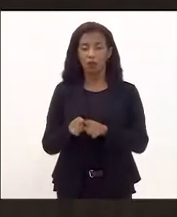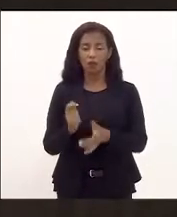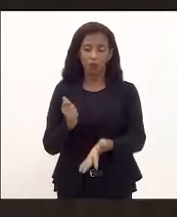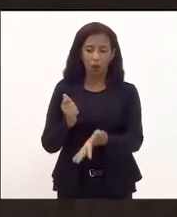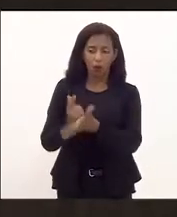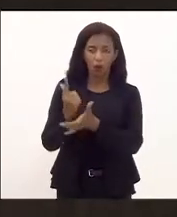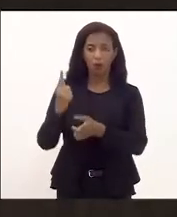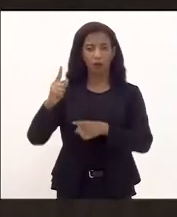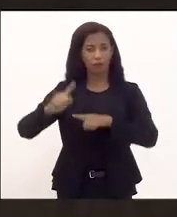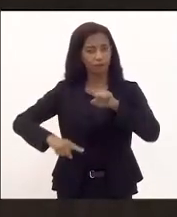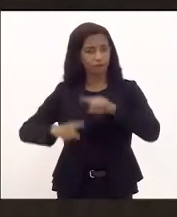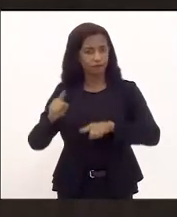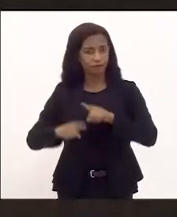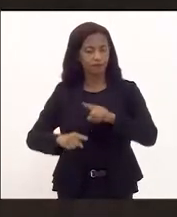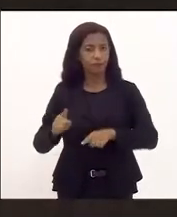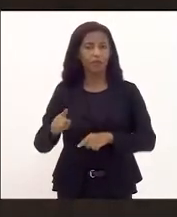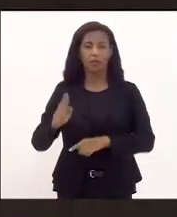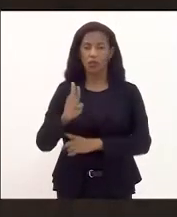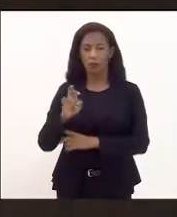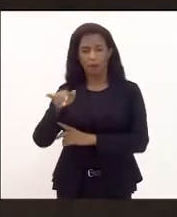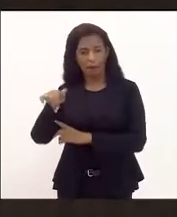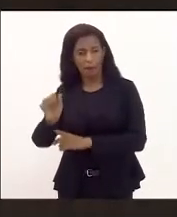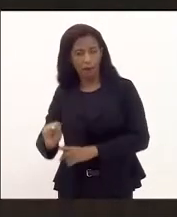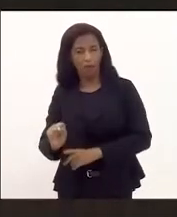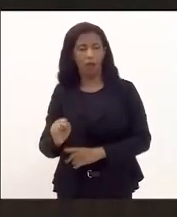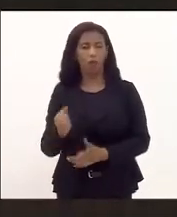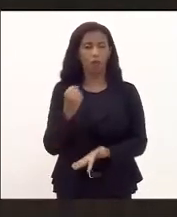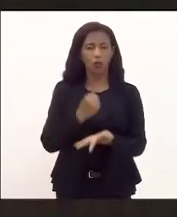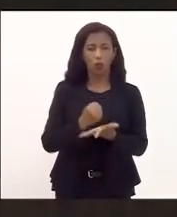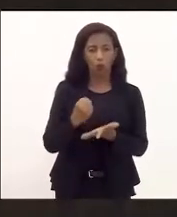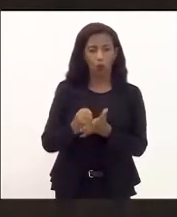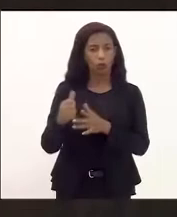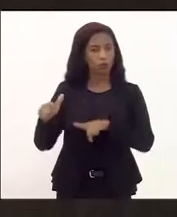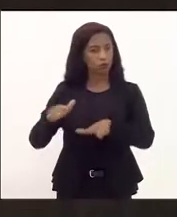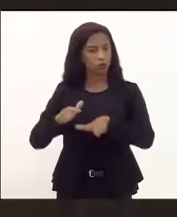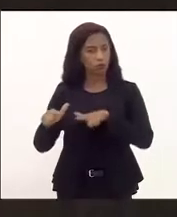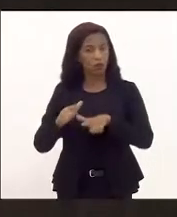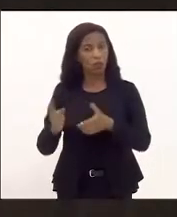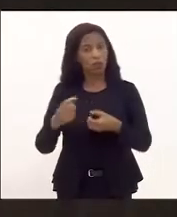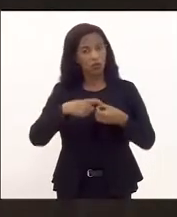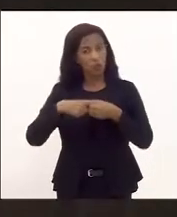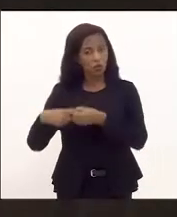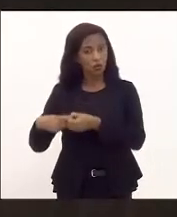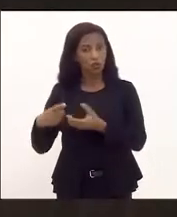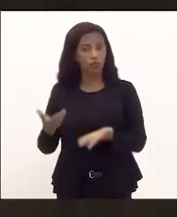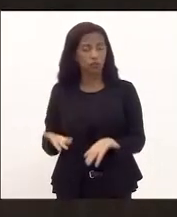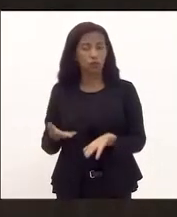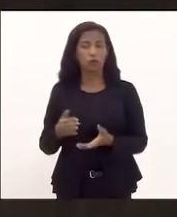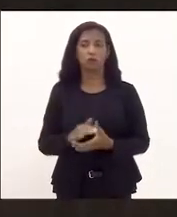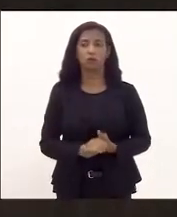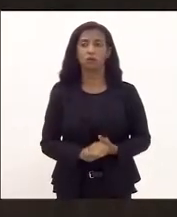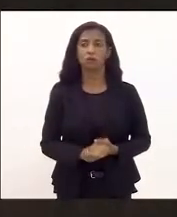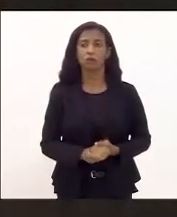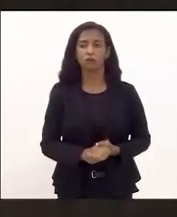insumos, aquisição de bens, contratação de serviços, esses consórcios, digamos